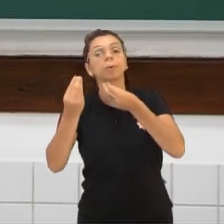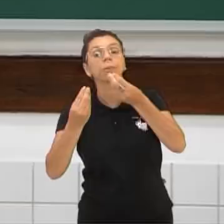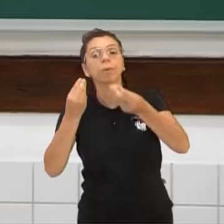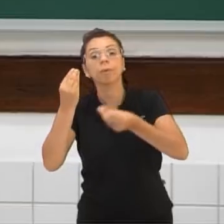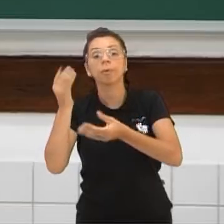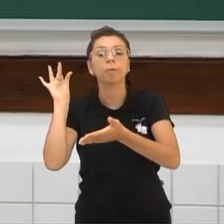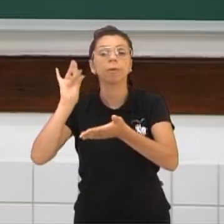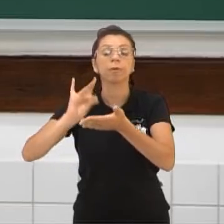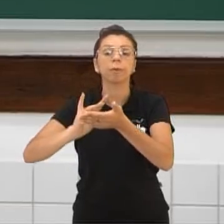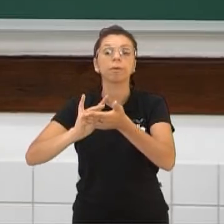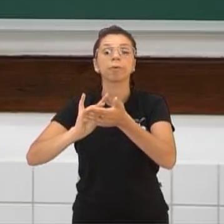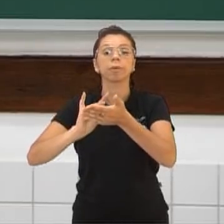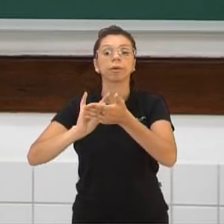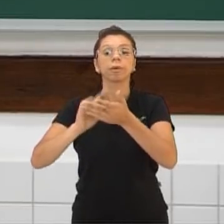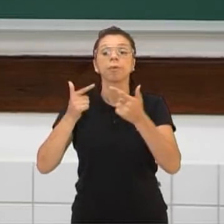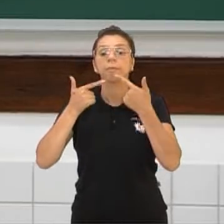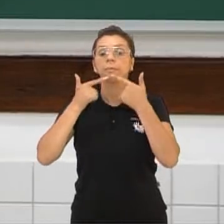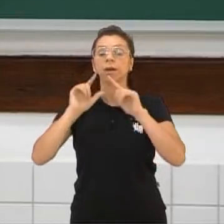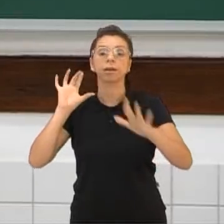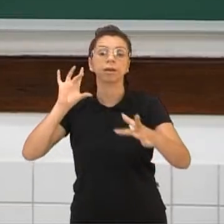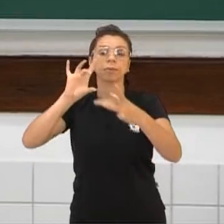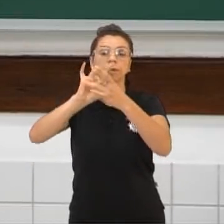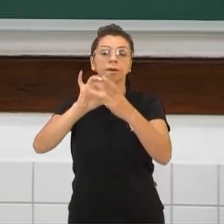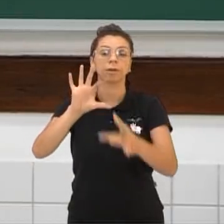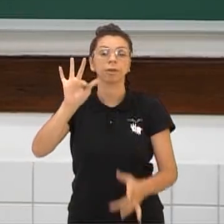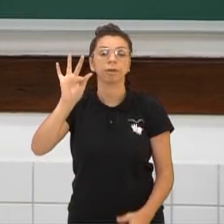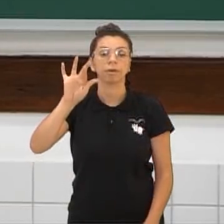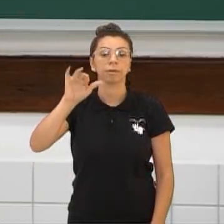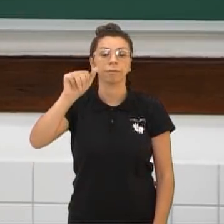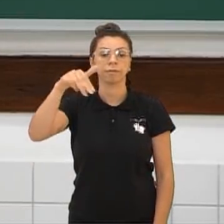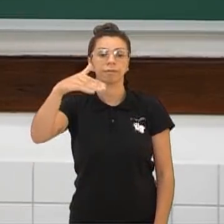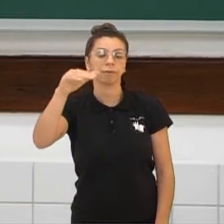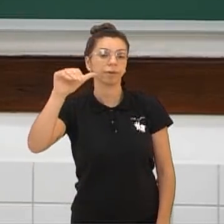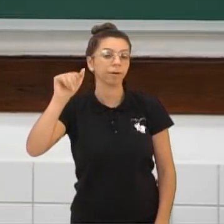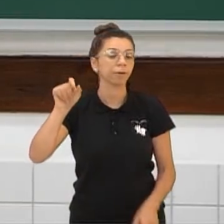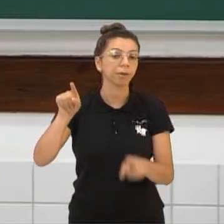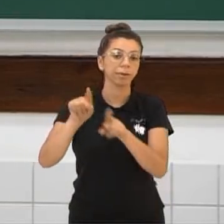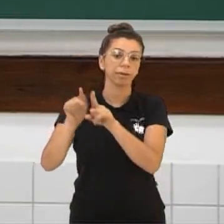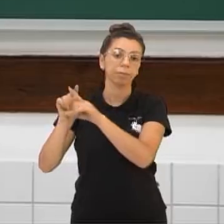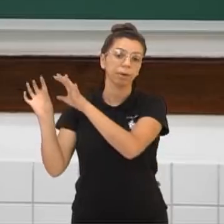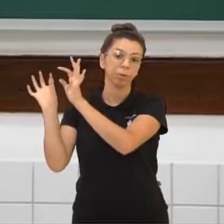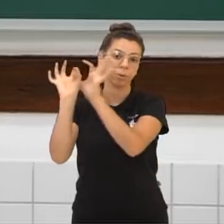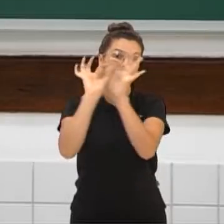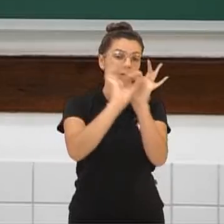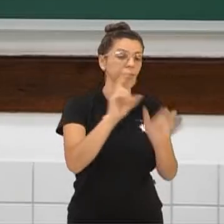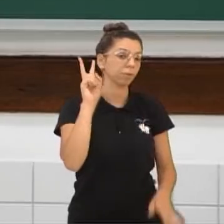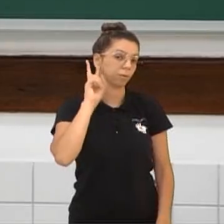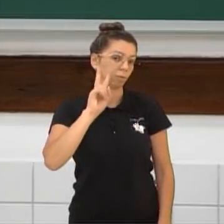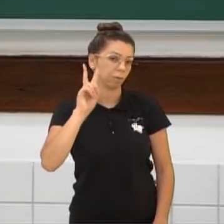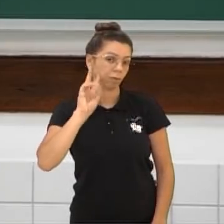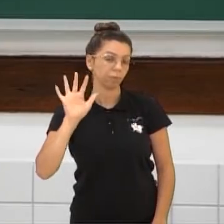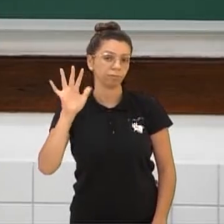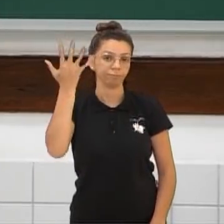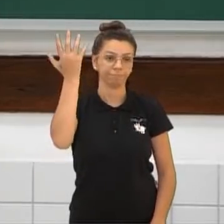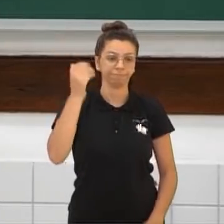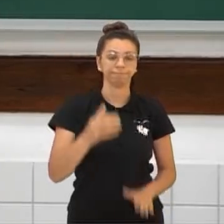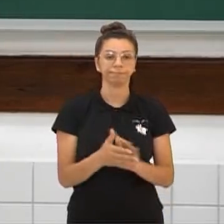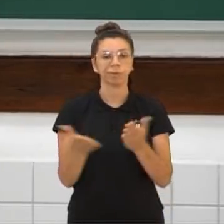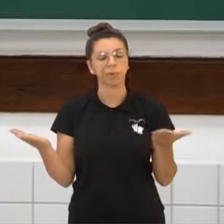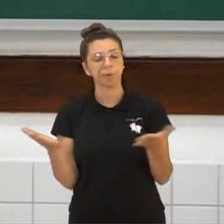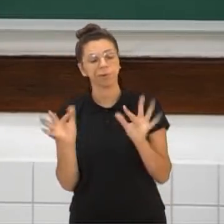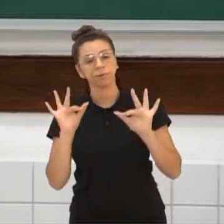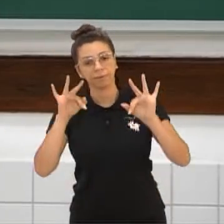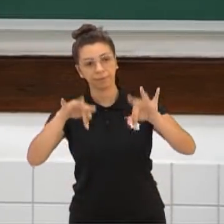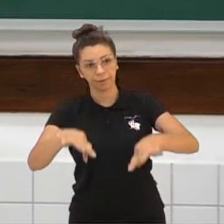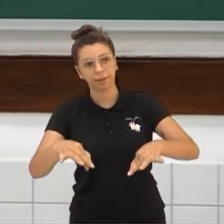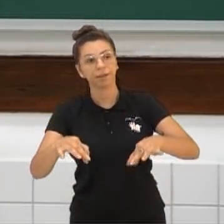E falamos também do contexto histórico em que todos esses eventos aconteceram, certo? Bom, por hoje é só,